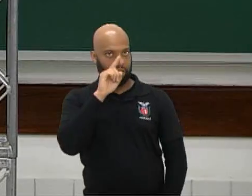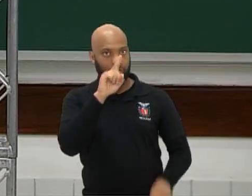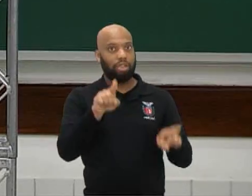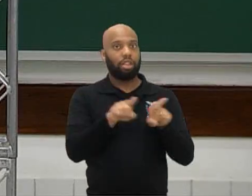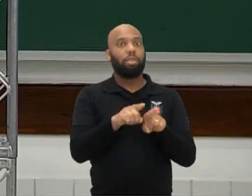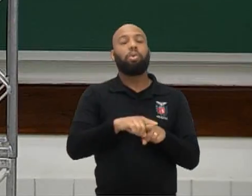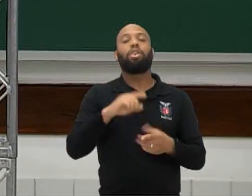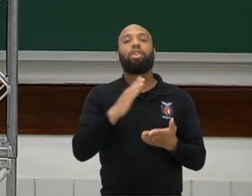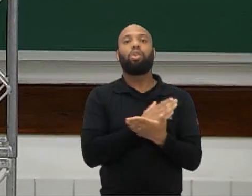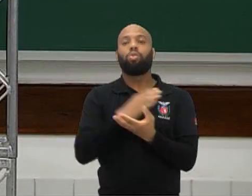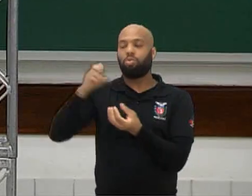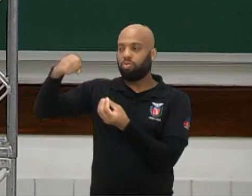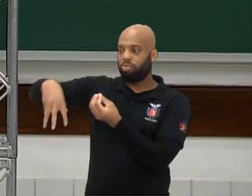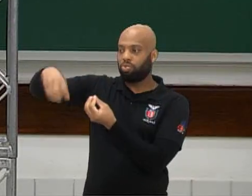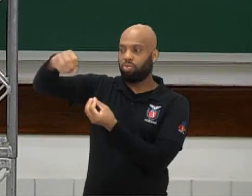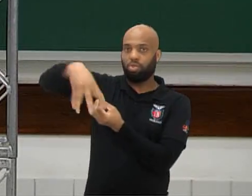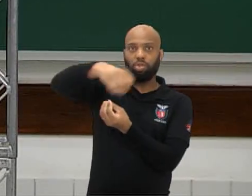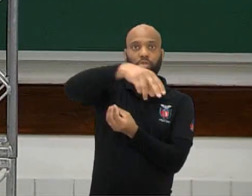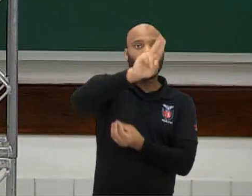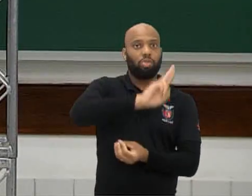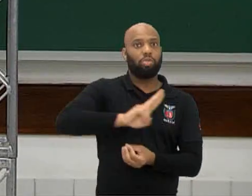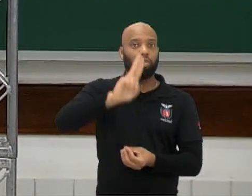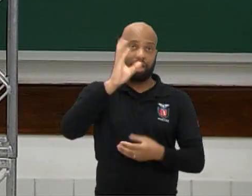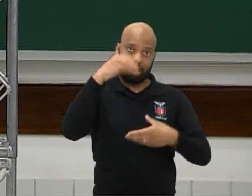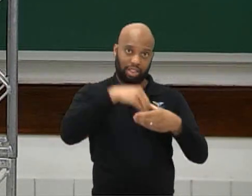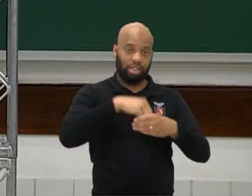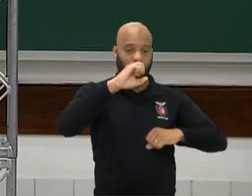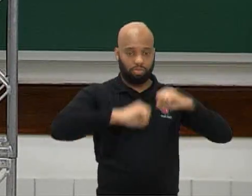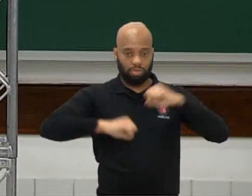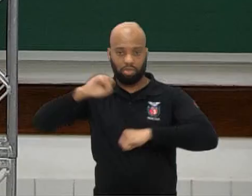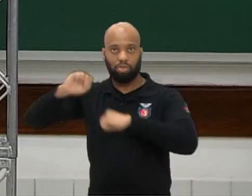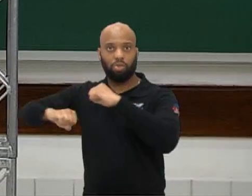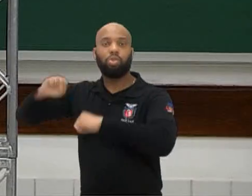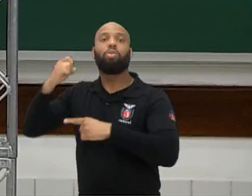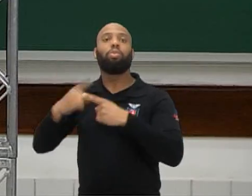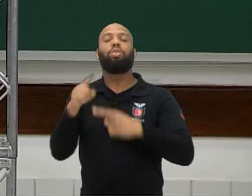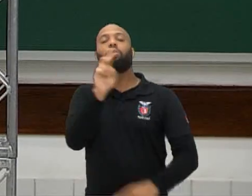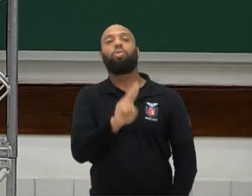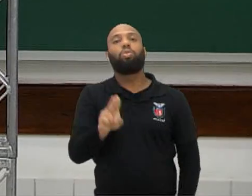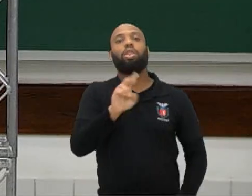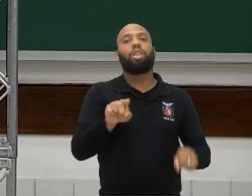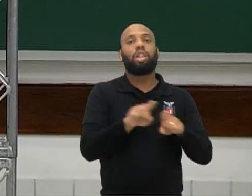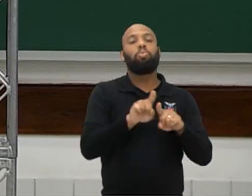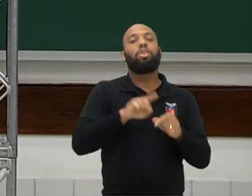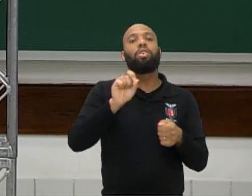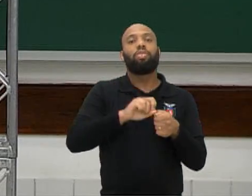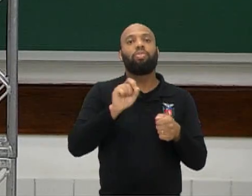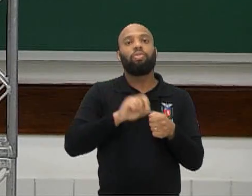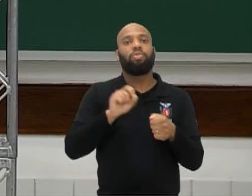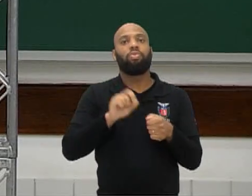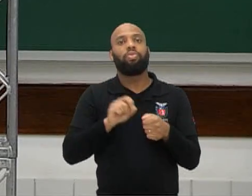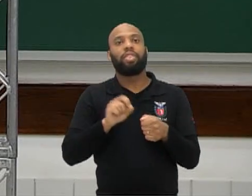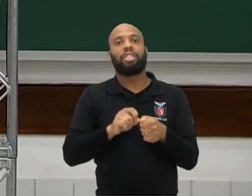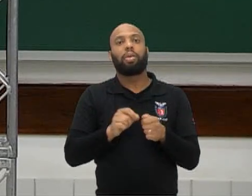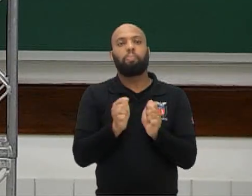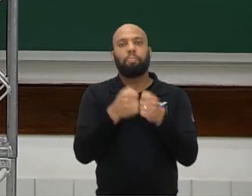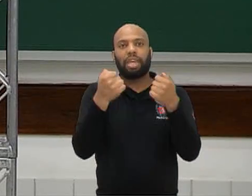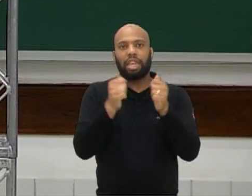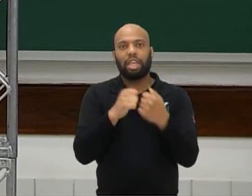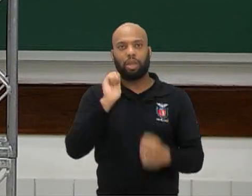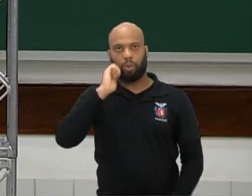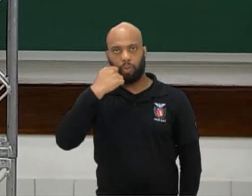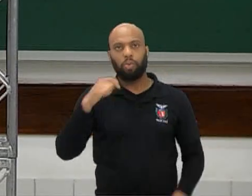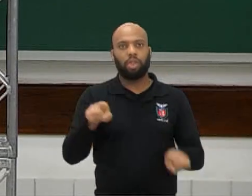na indústria de alimento, porque realizam fermentação, e aí são utilizados para a fabricação de pães,